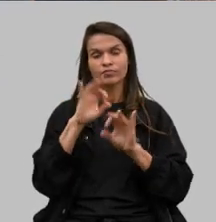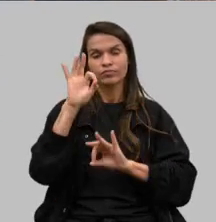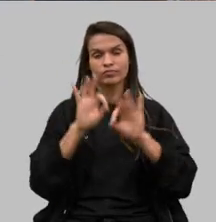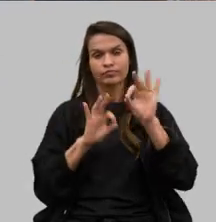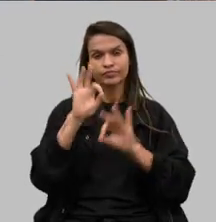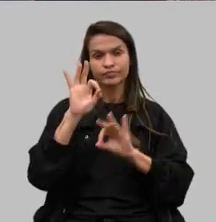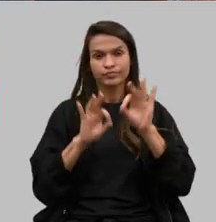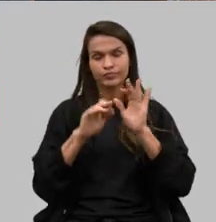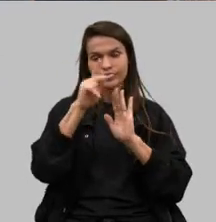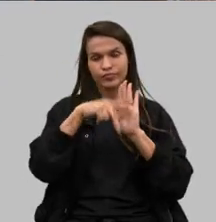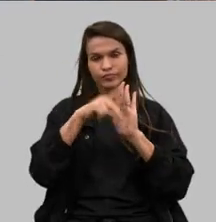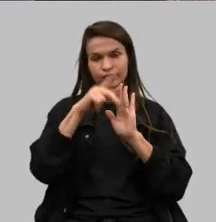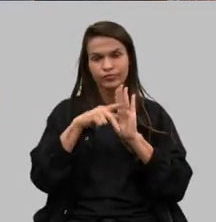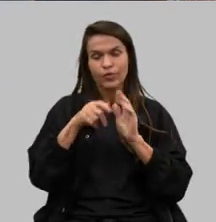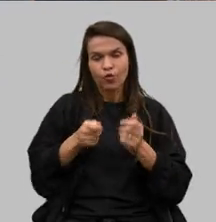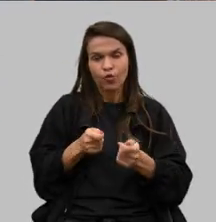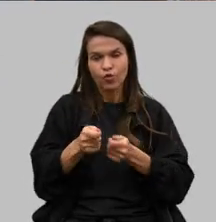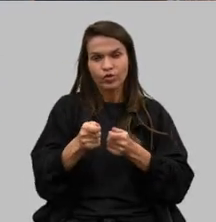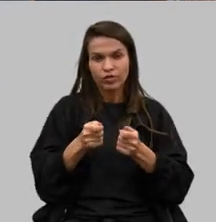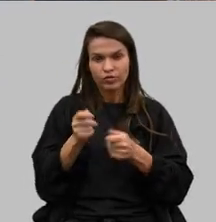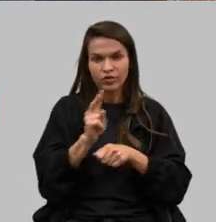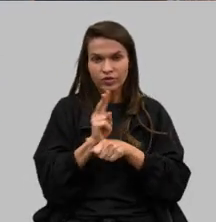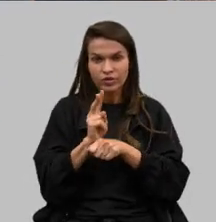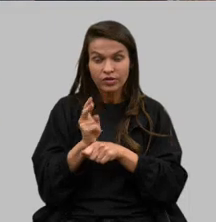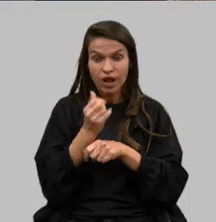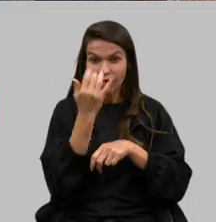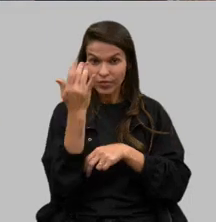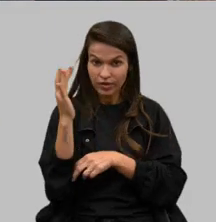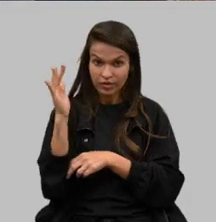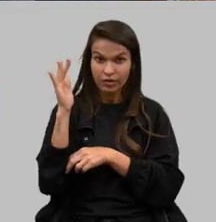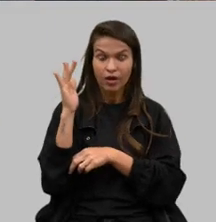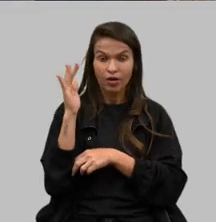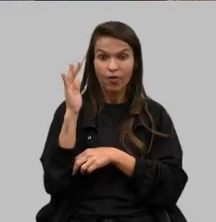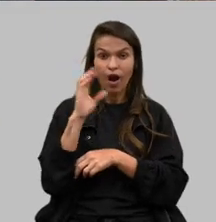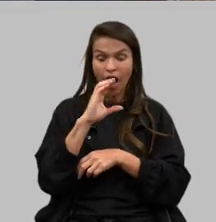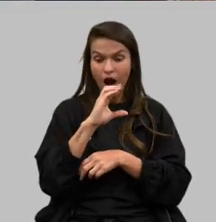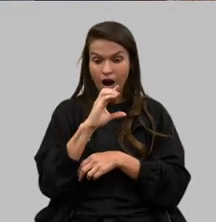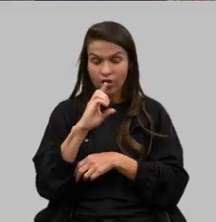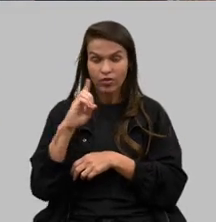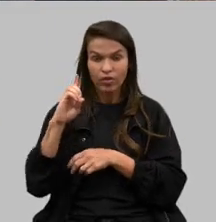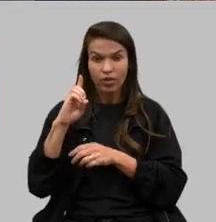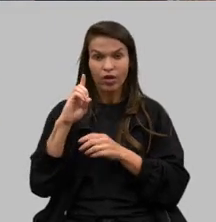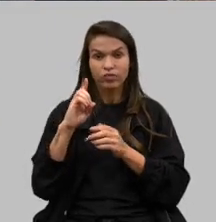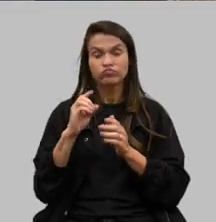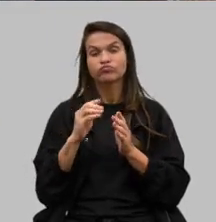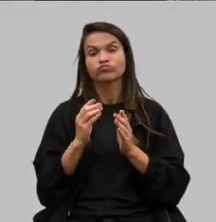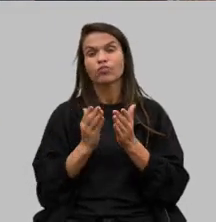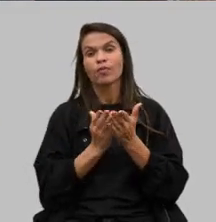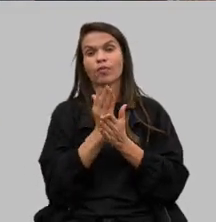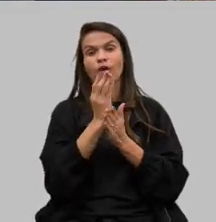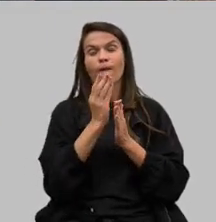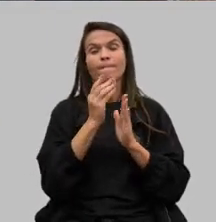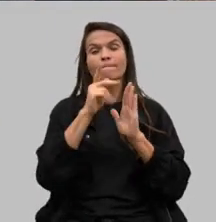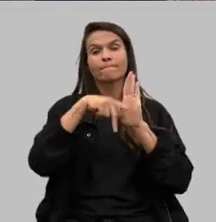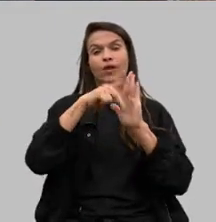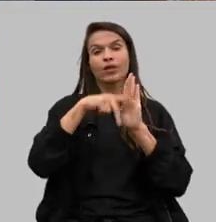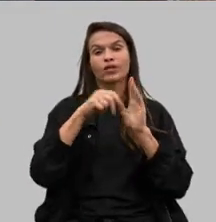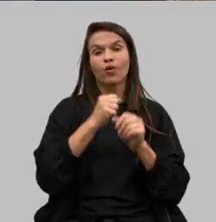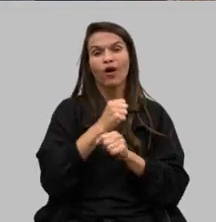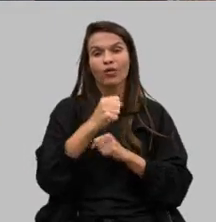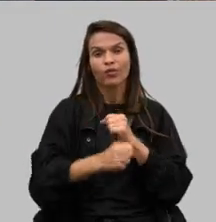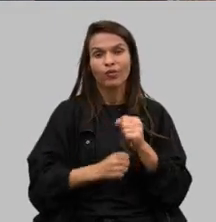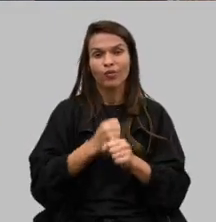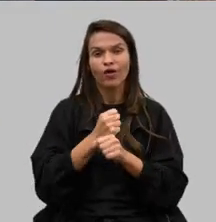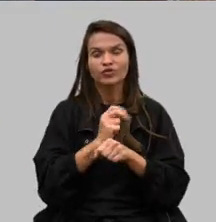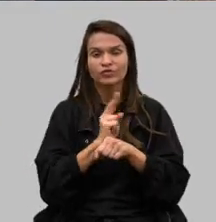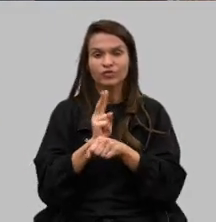e execução do controle e fiscalização ambiental a coordenar a elaboração e execução do plano anual de fiscalização como é